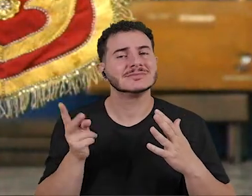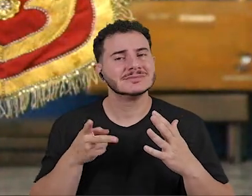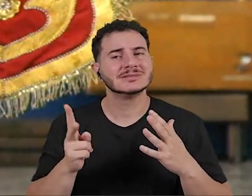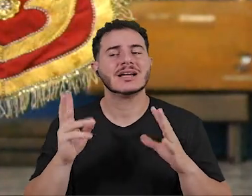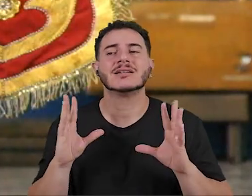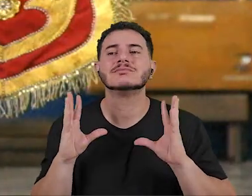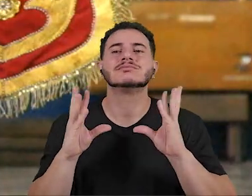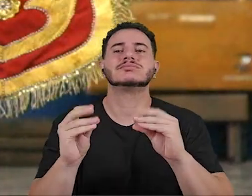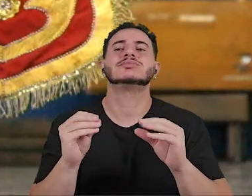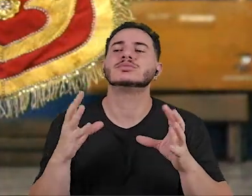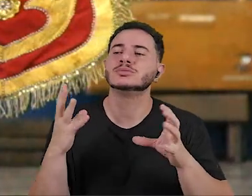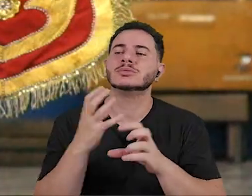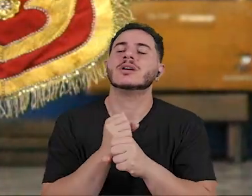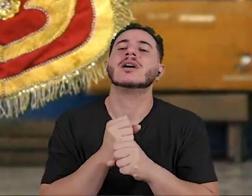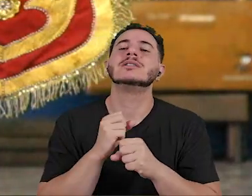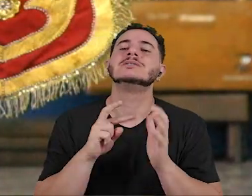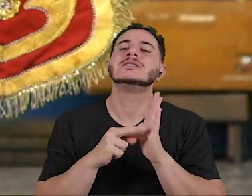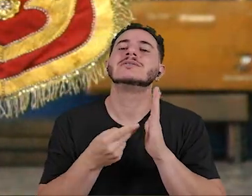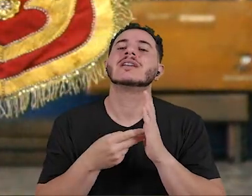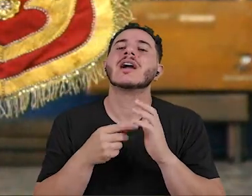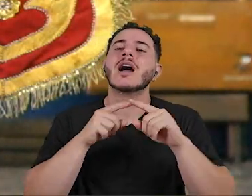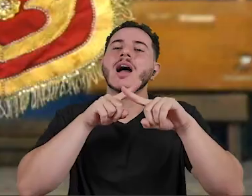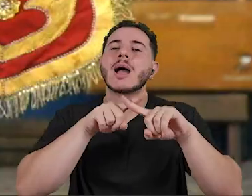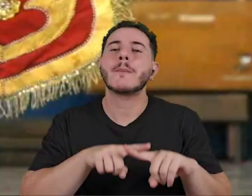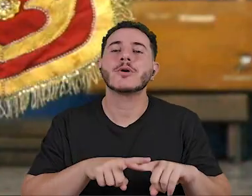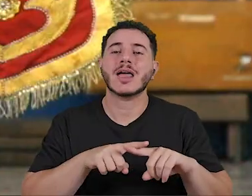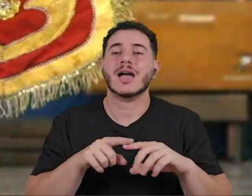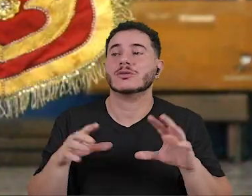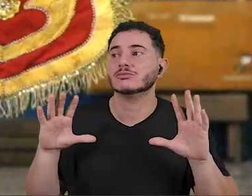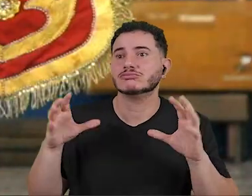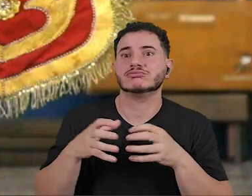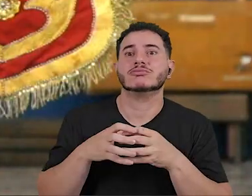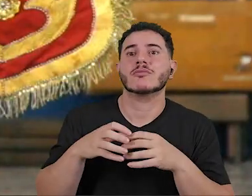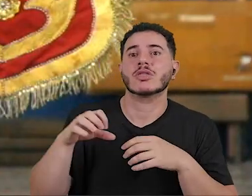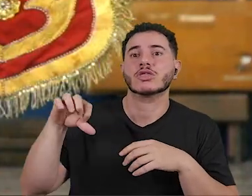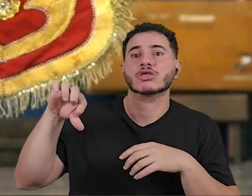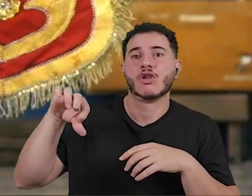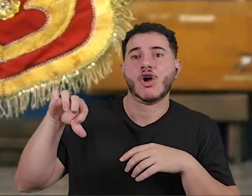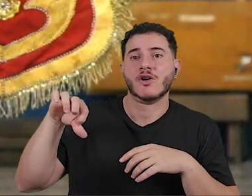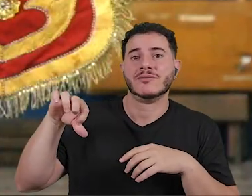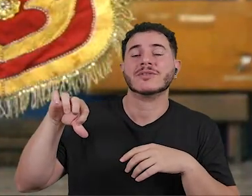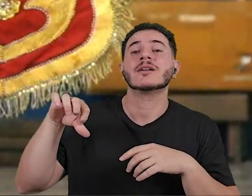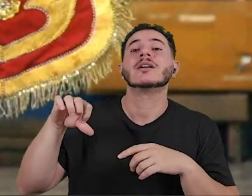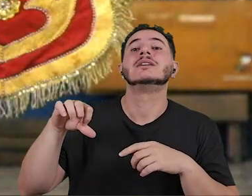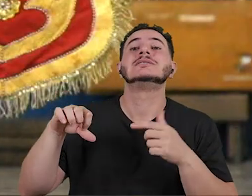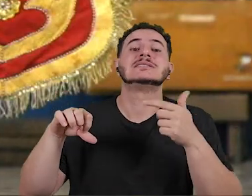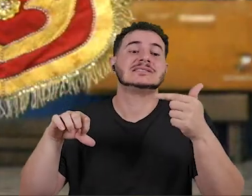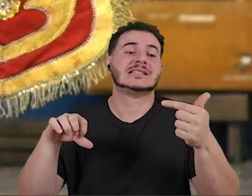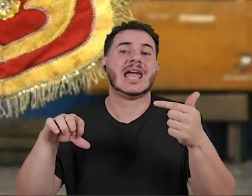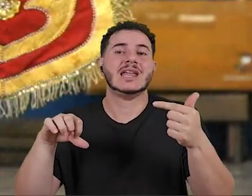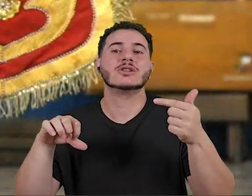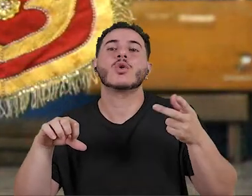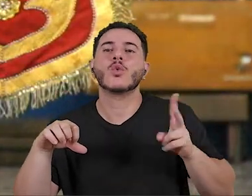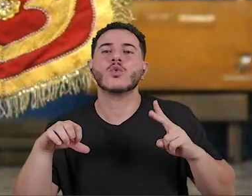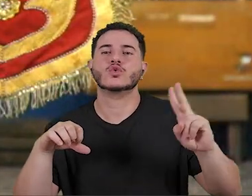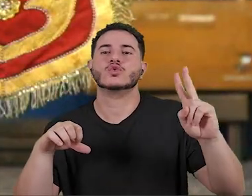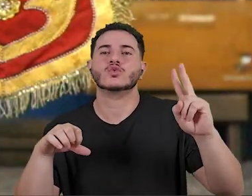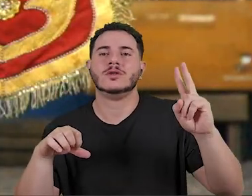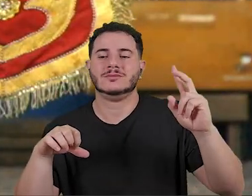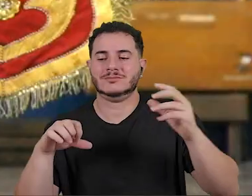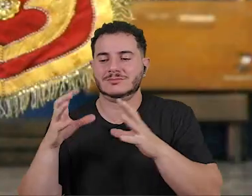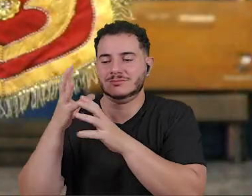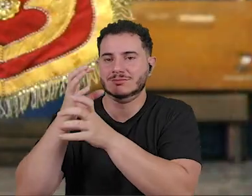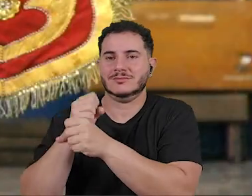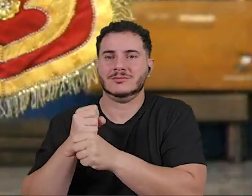nações, são 7 que ficam. Então o nosso carnaval é 7º, a gente vai aplaudir. Porque o nosso carnaval a gente sabe para o que